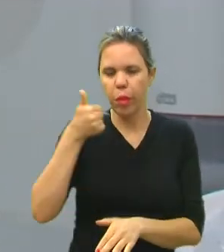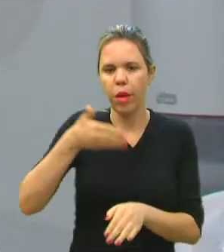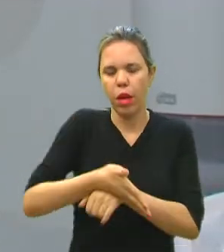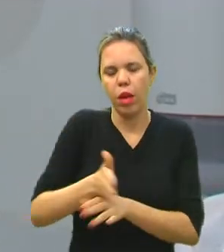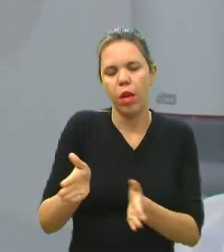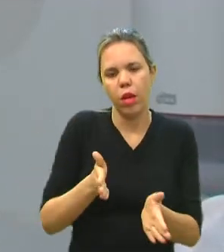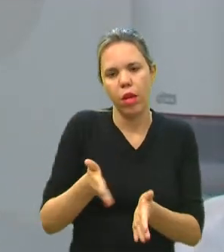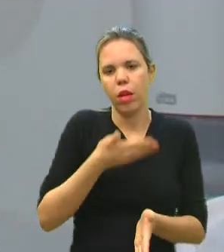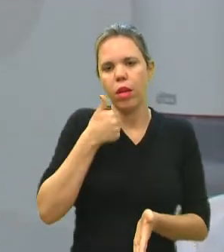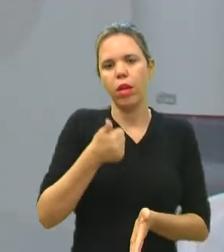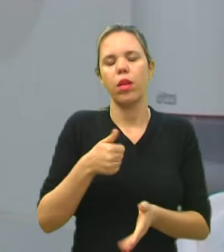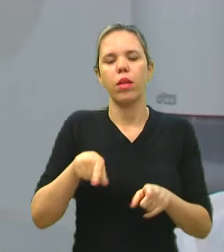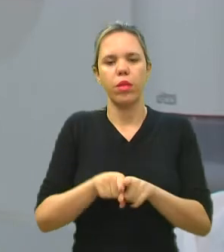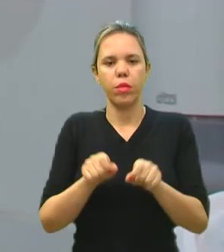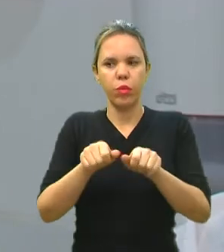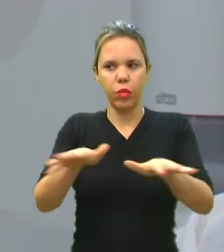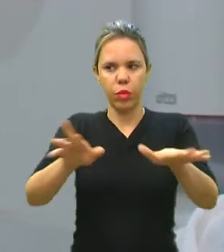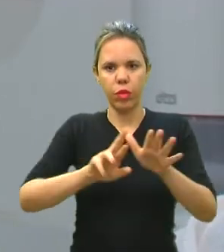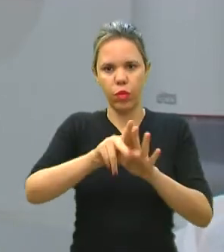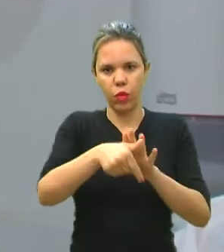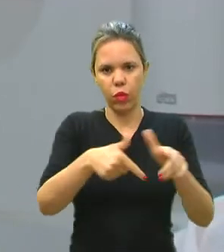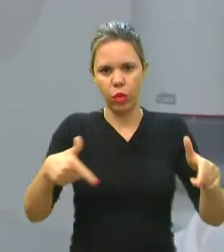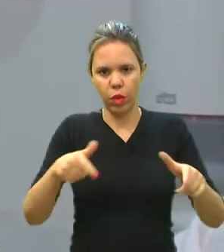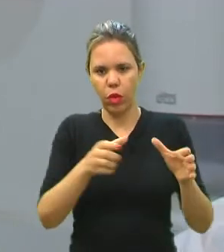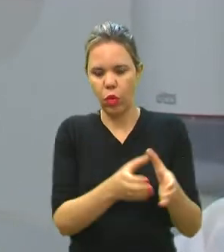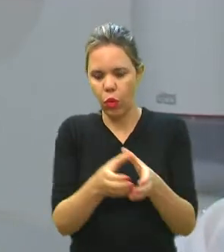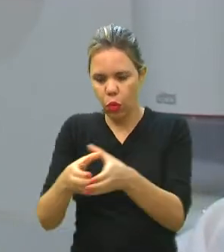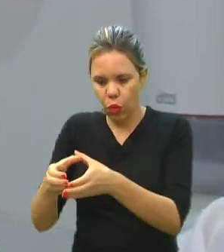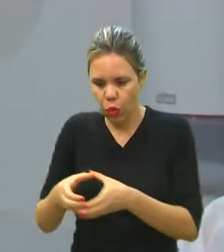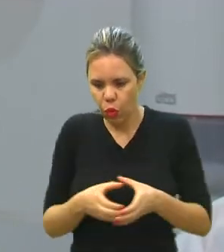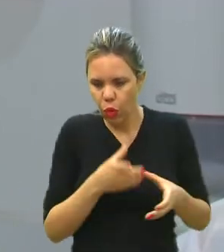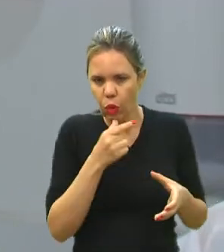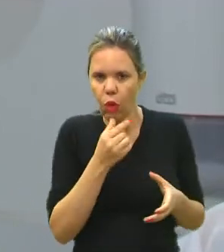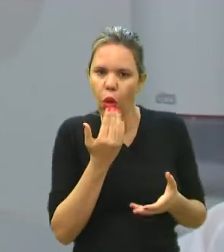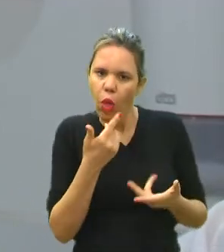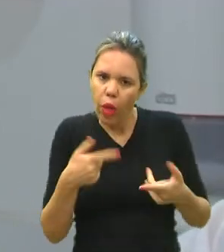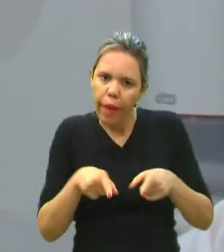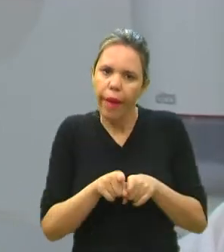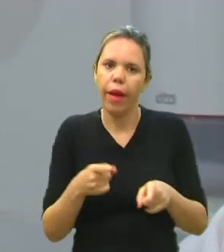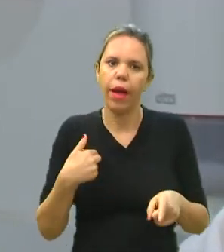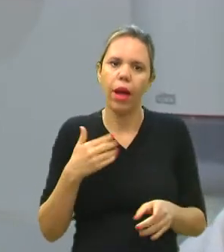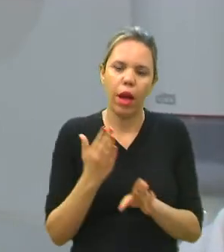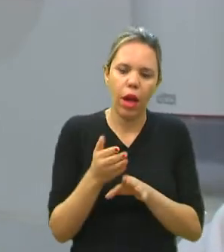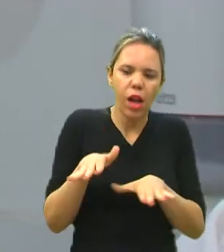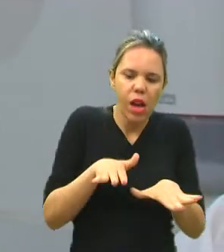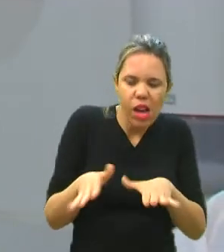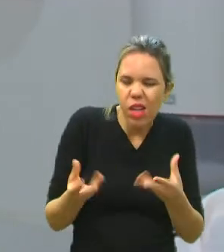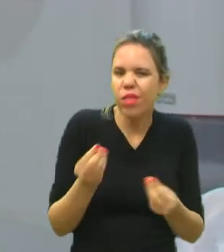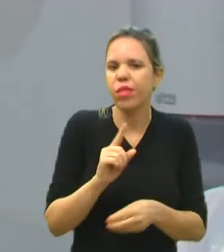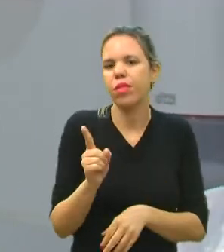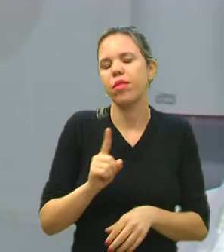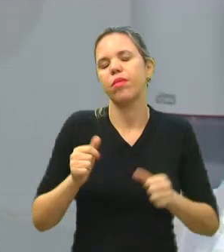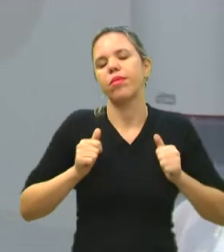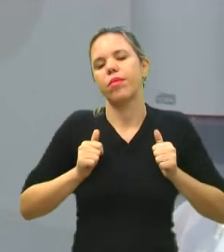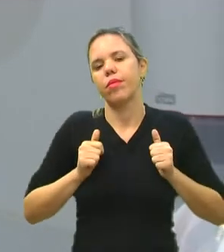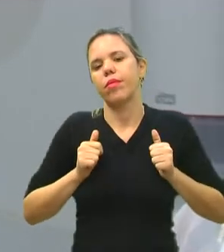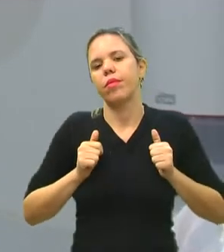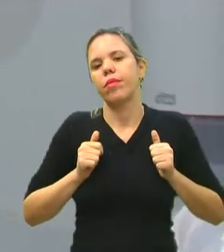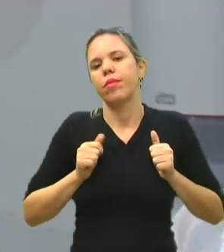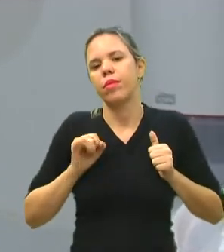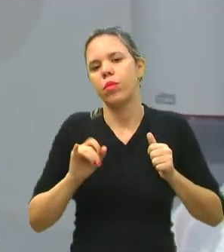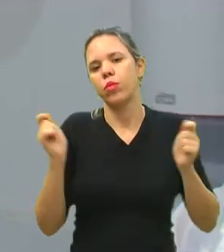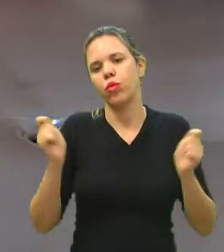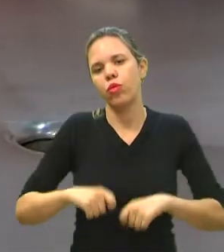animal ter um acesso melhor. Espalha vários potinhos de água e ração pela casa, para ele não ter que ficar se movimentando